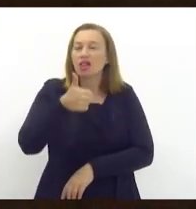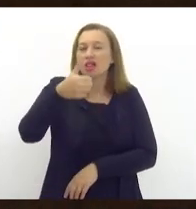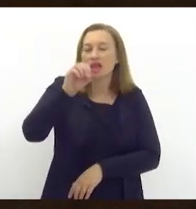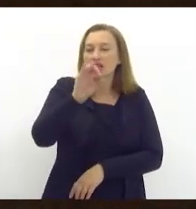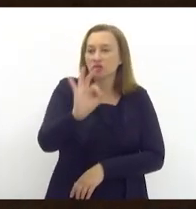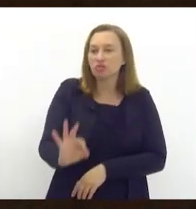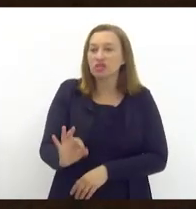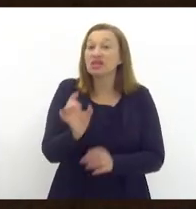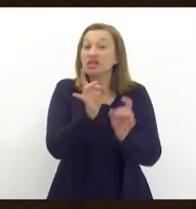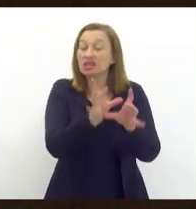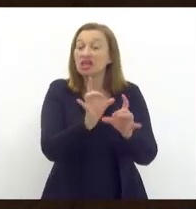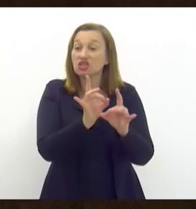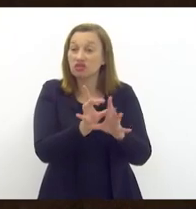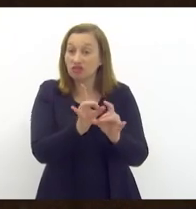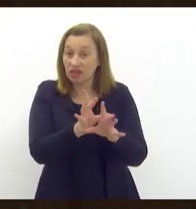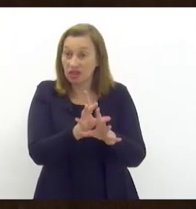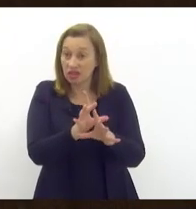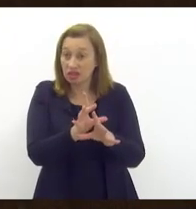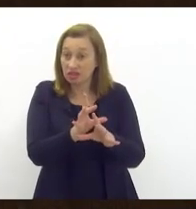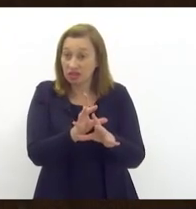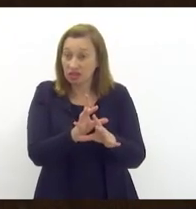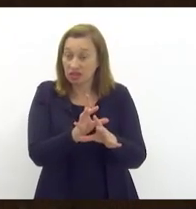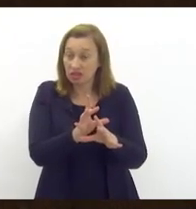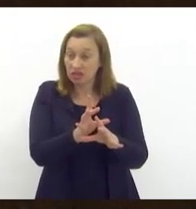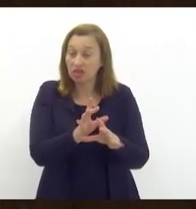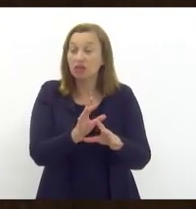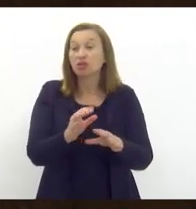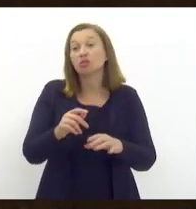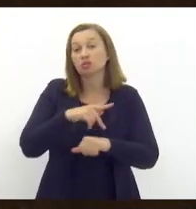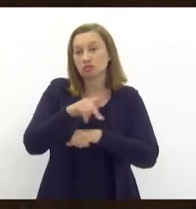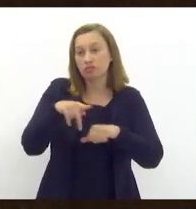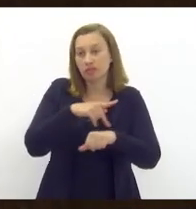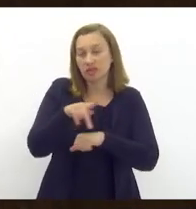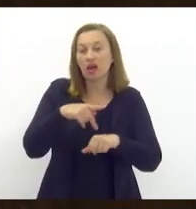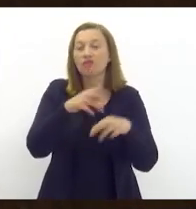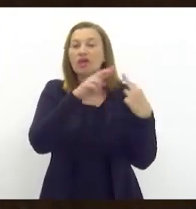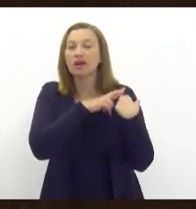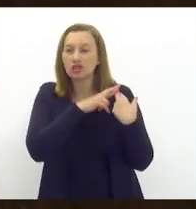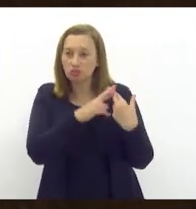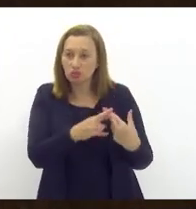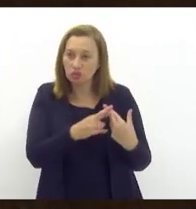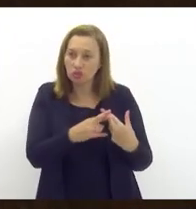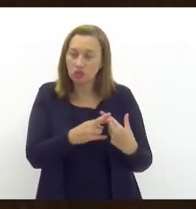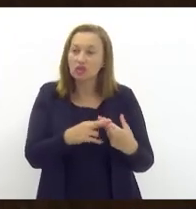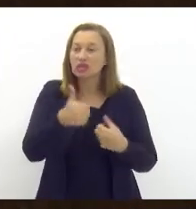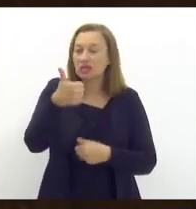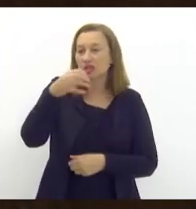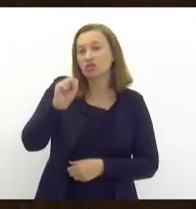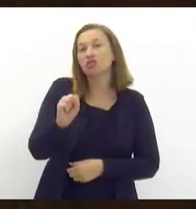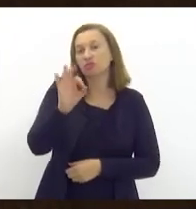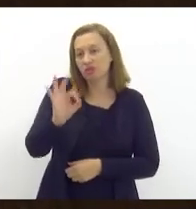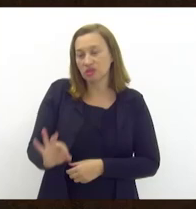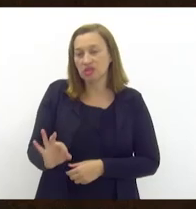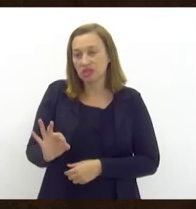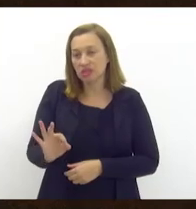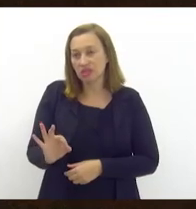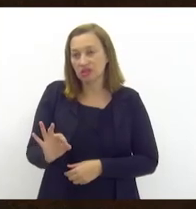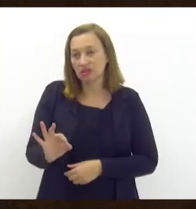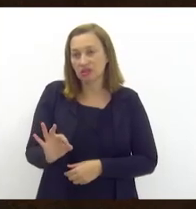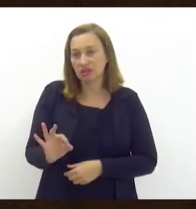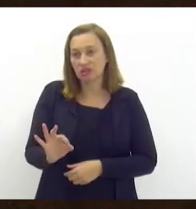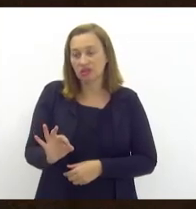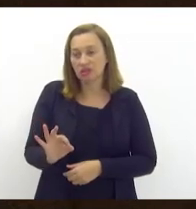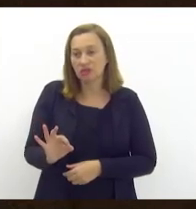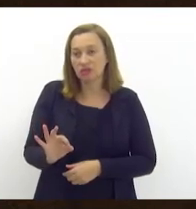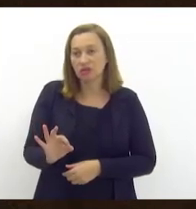10% das vendas por e-commerce no país e é responsável por 18% das tentativas